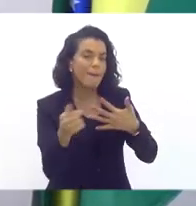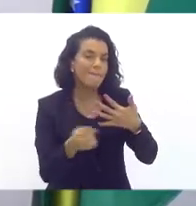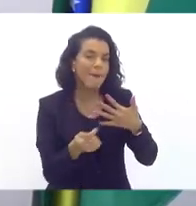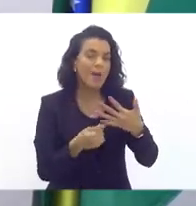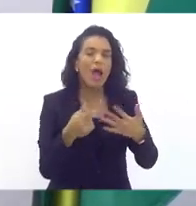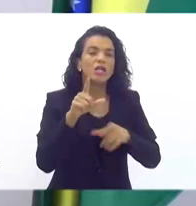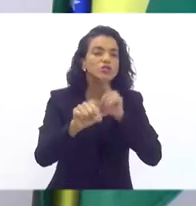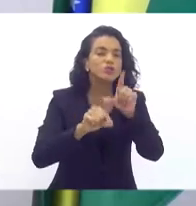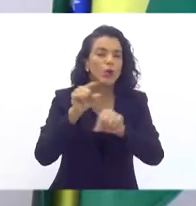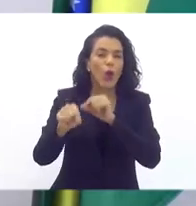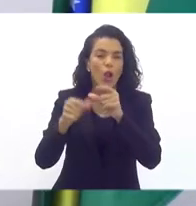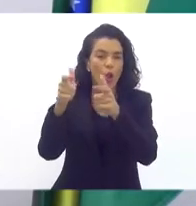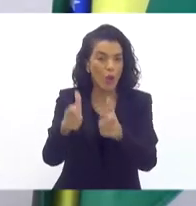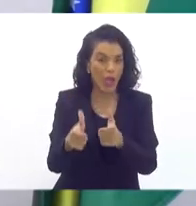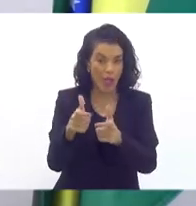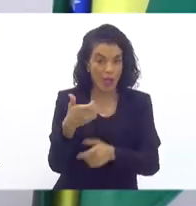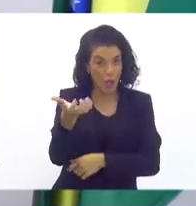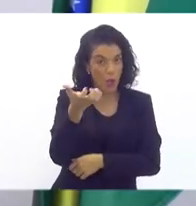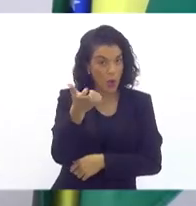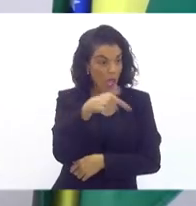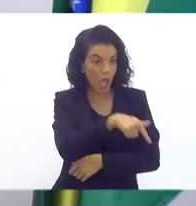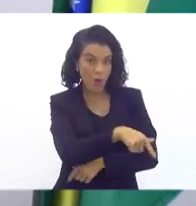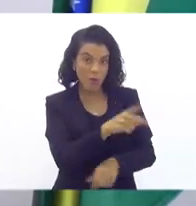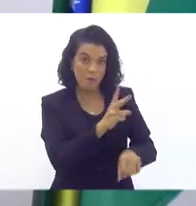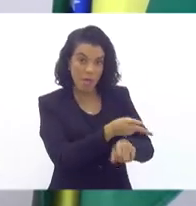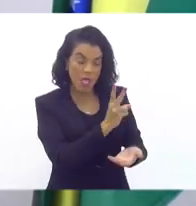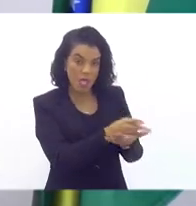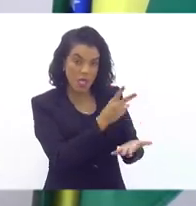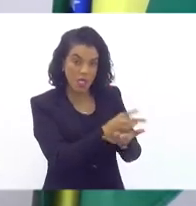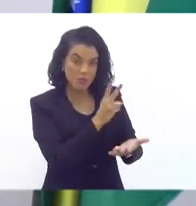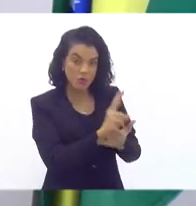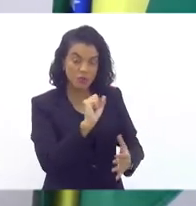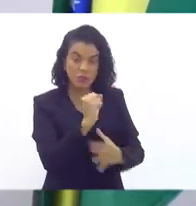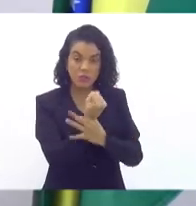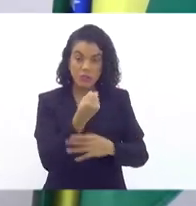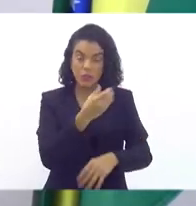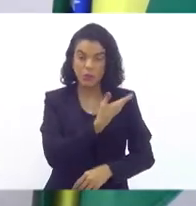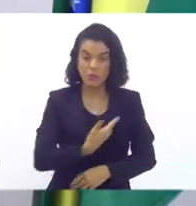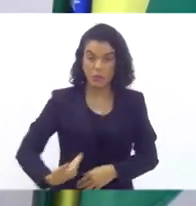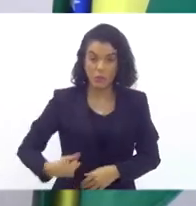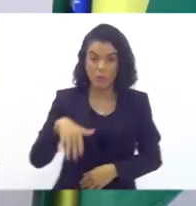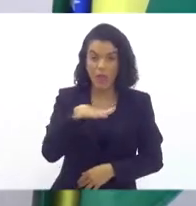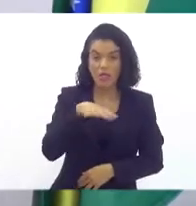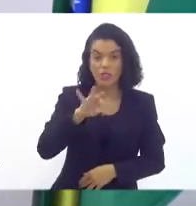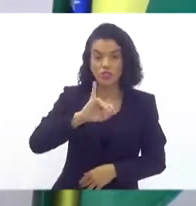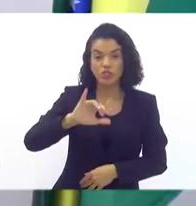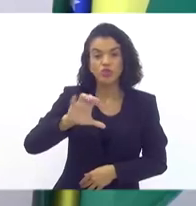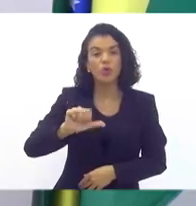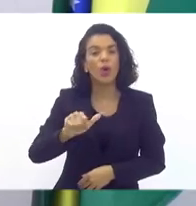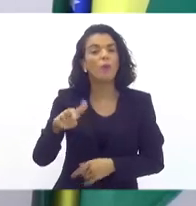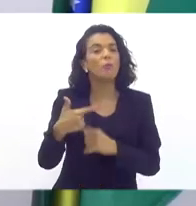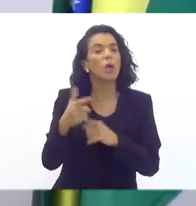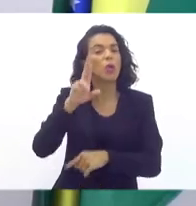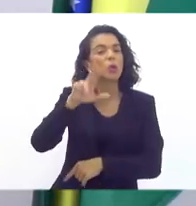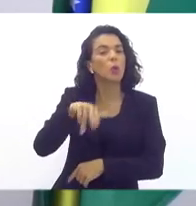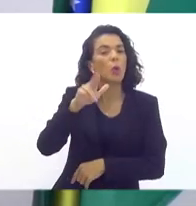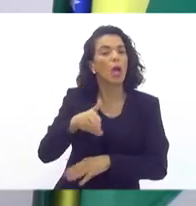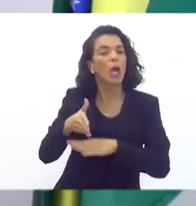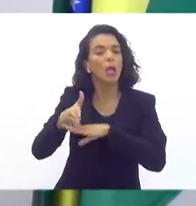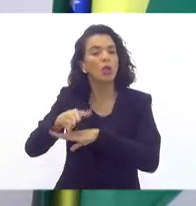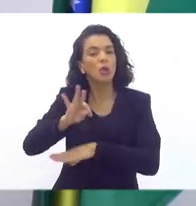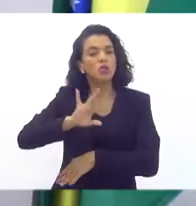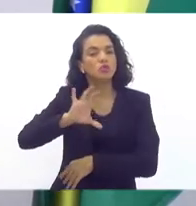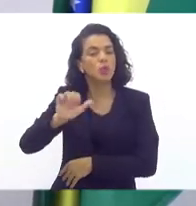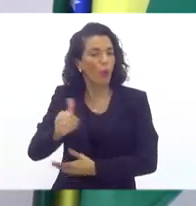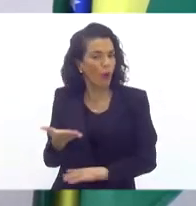abordagem porque por exemplo eu quero levar uma operação de Segurança Pública para minha região da grande Tijuca e que ele nunca fez uma operação na grande Tijuca